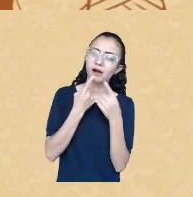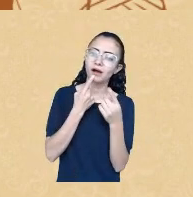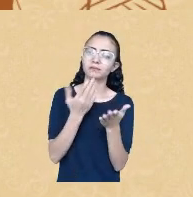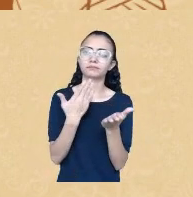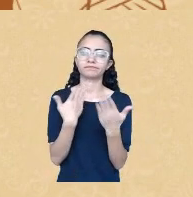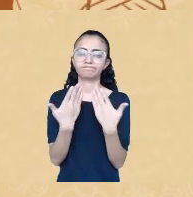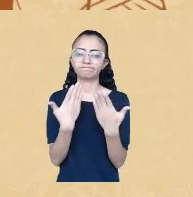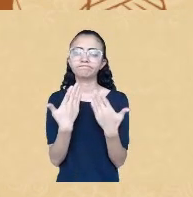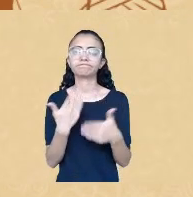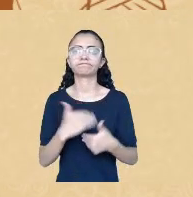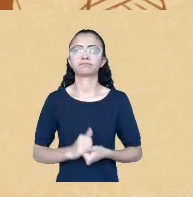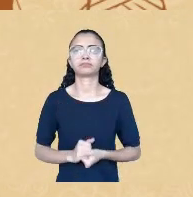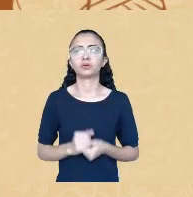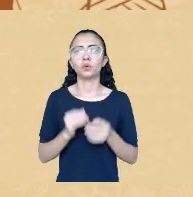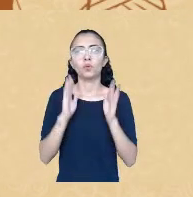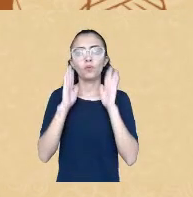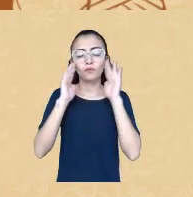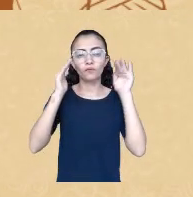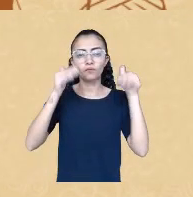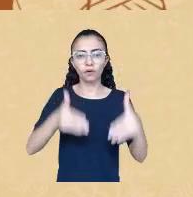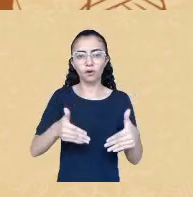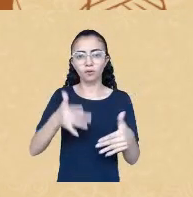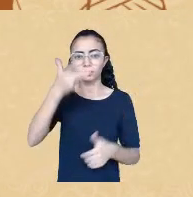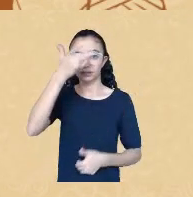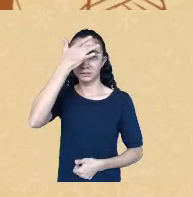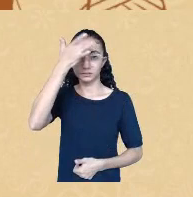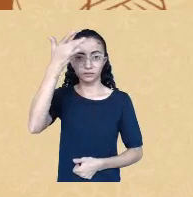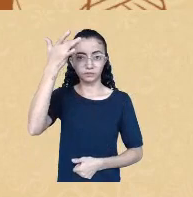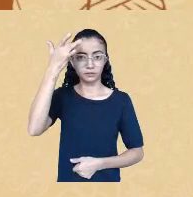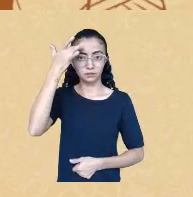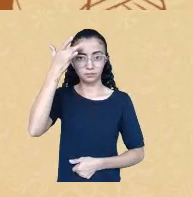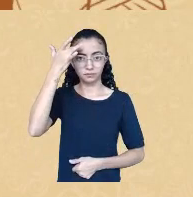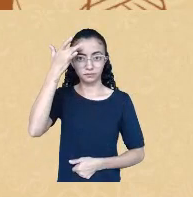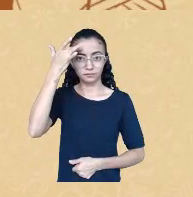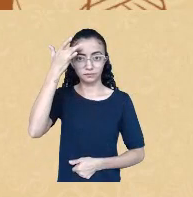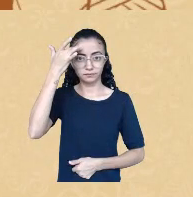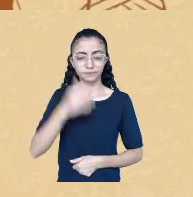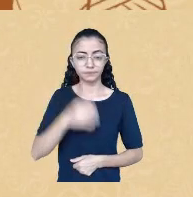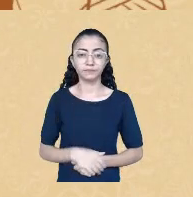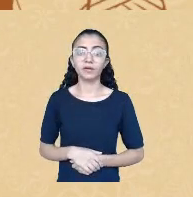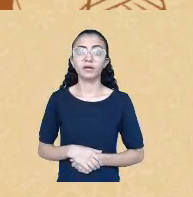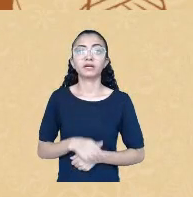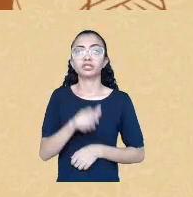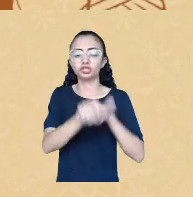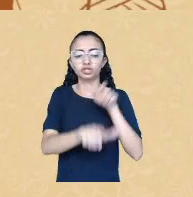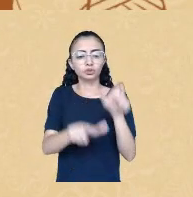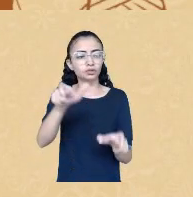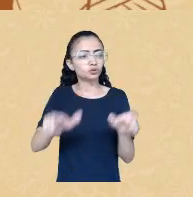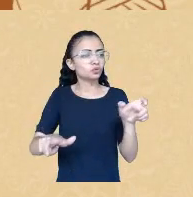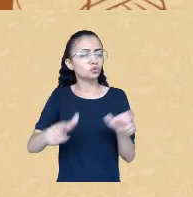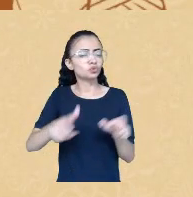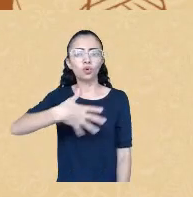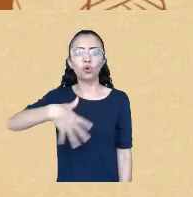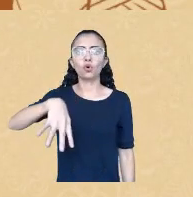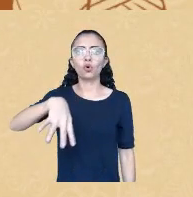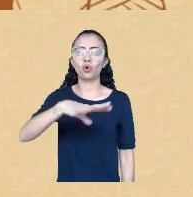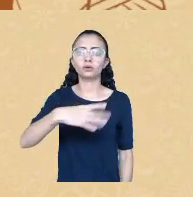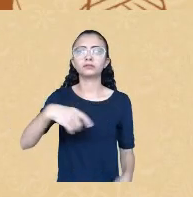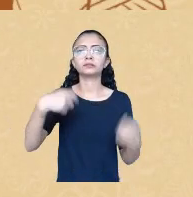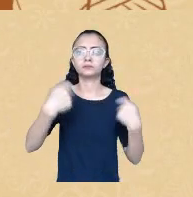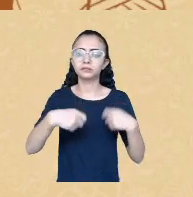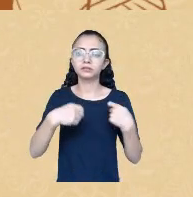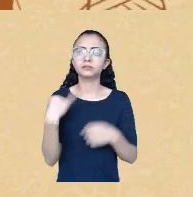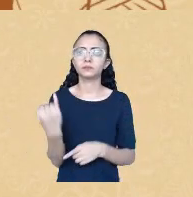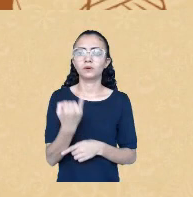sobre saúde mental de todos importa. É o tema do nosso encontro